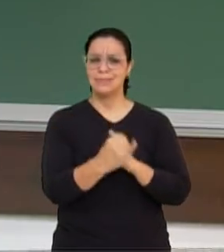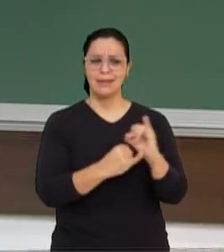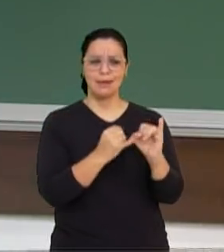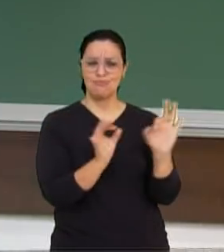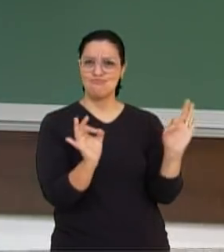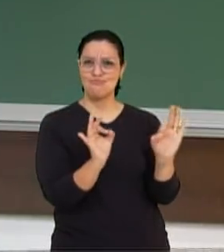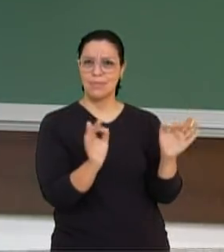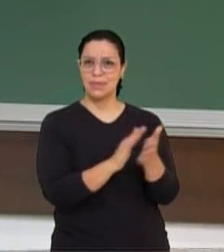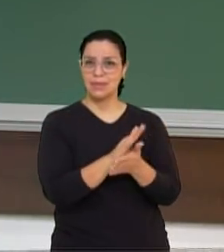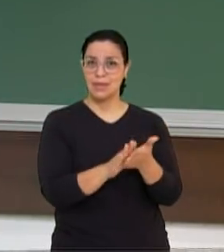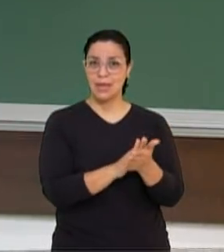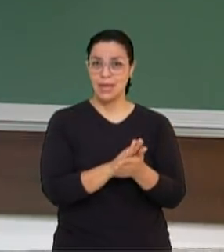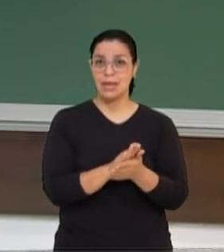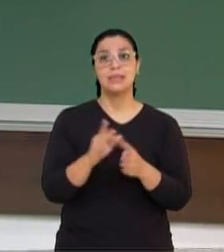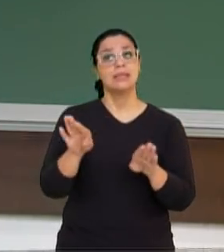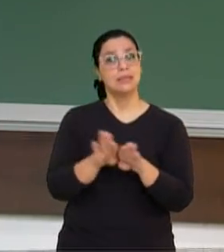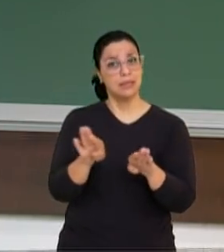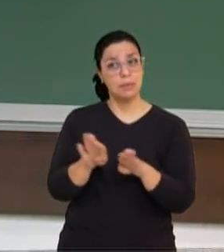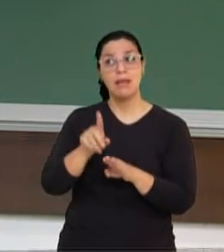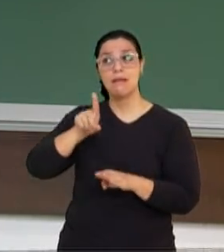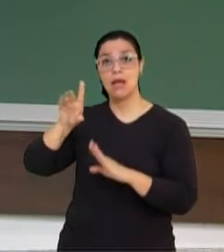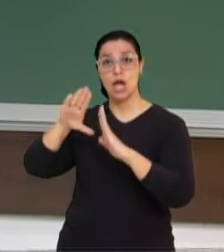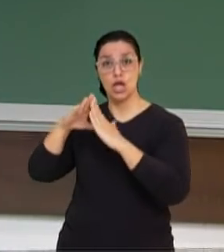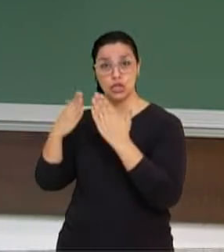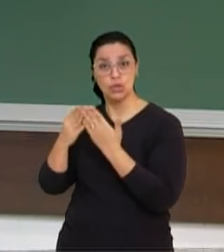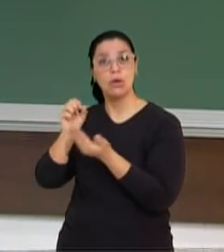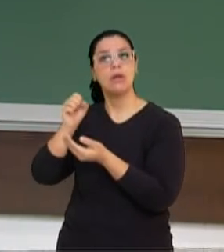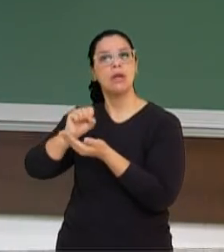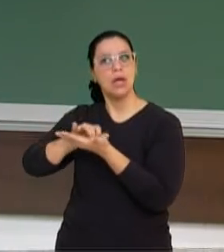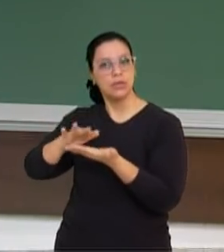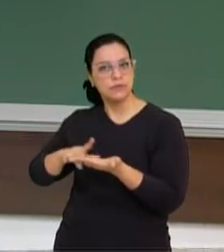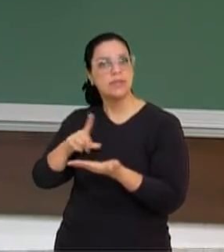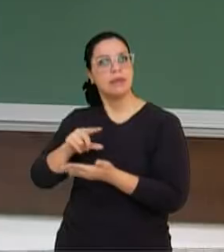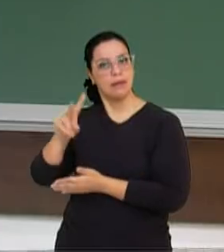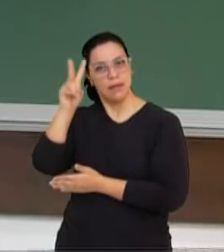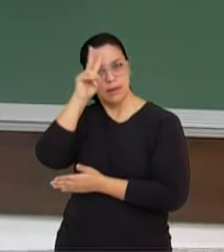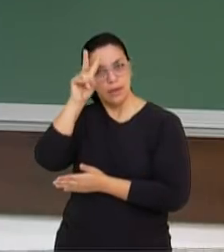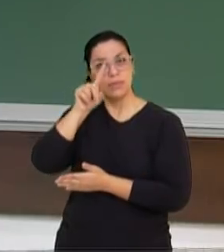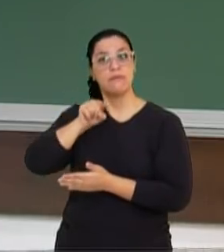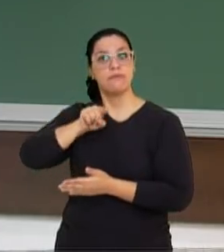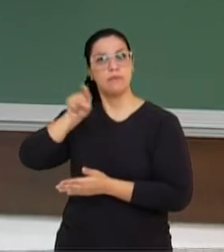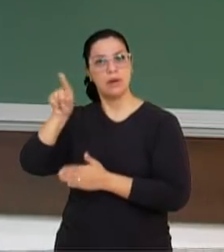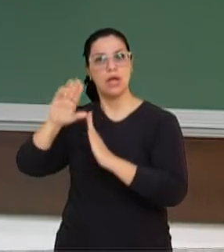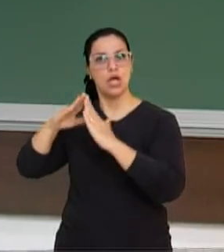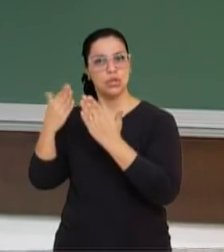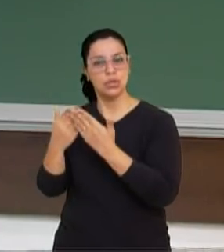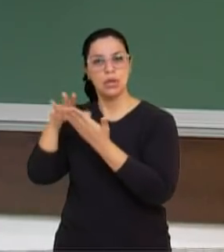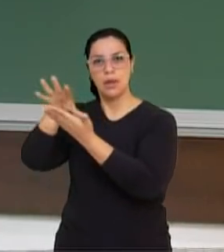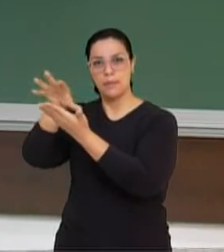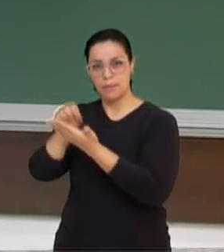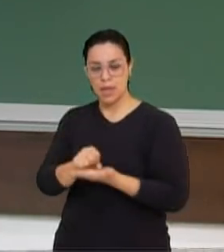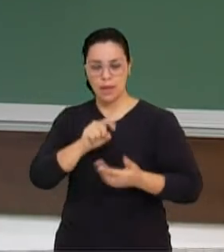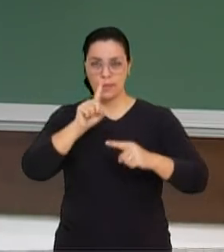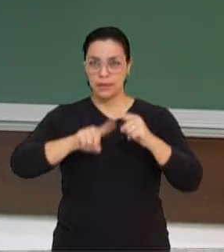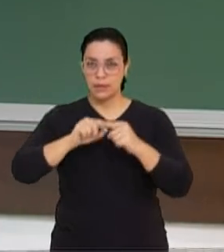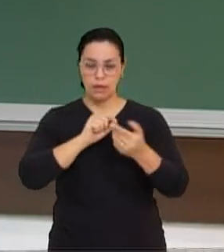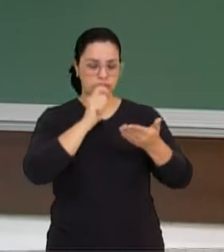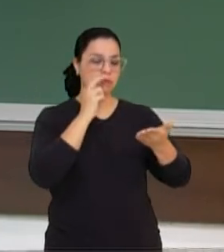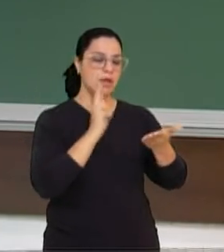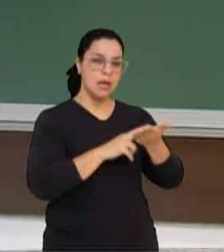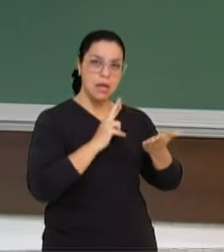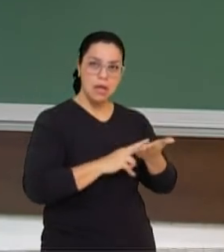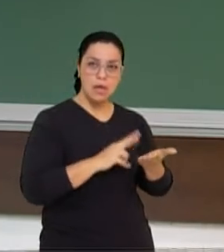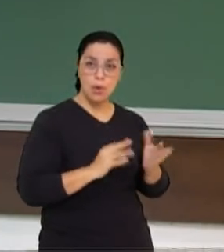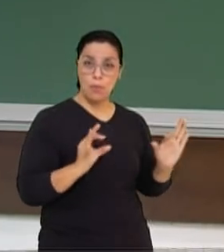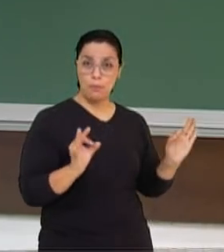ao Classroom, também tem atividade na escola, lembre-se disso, tá bom? Vai até a escola, retira as atividades,